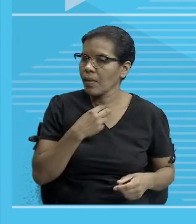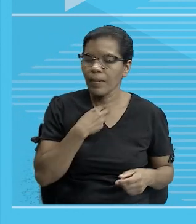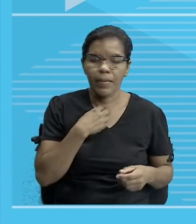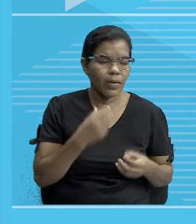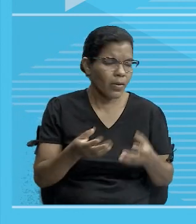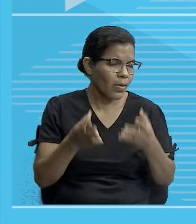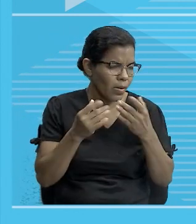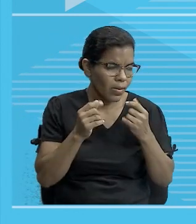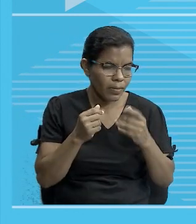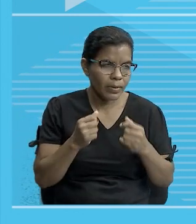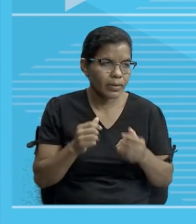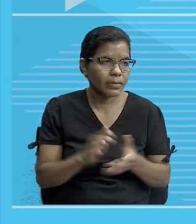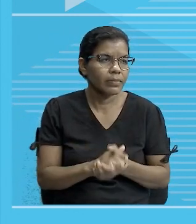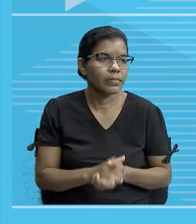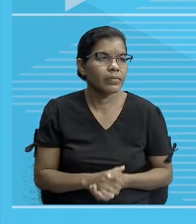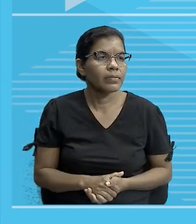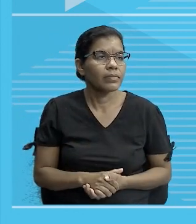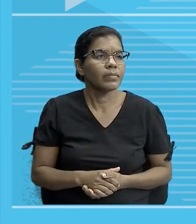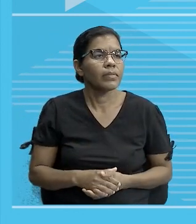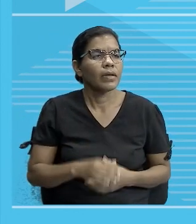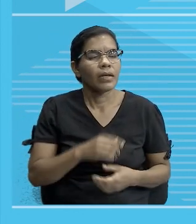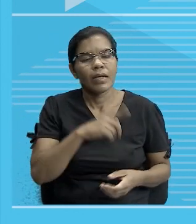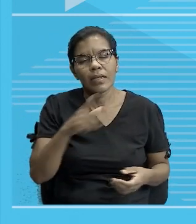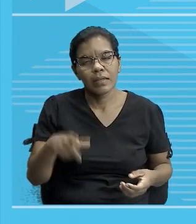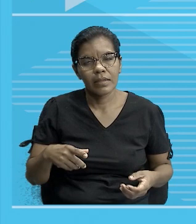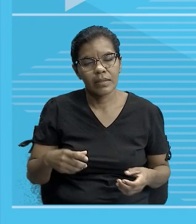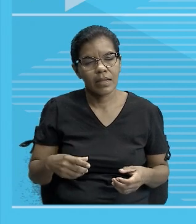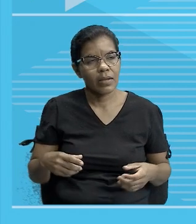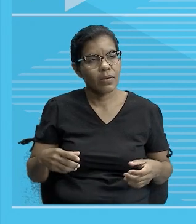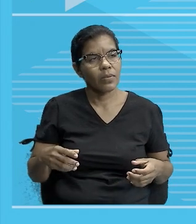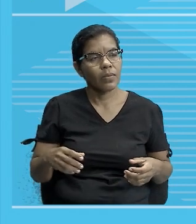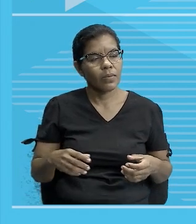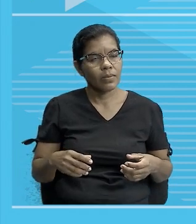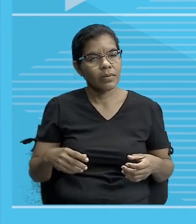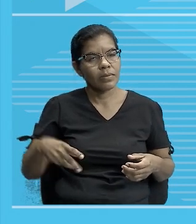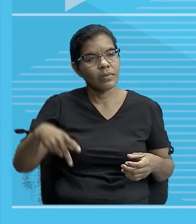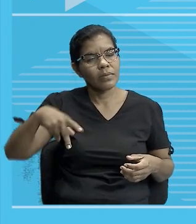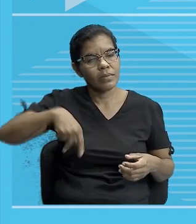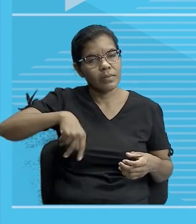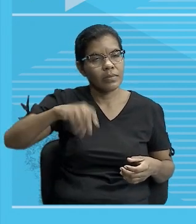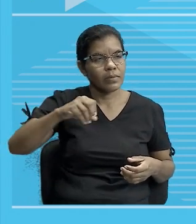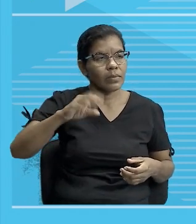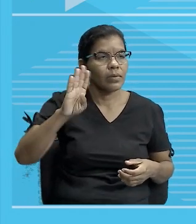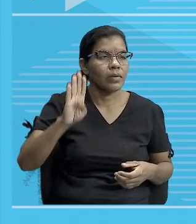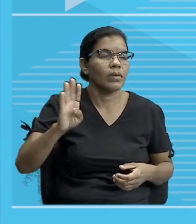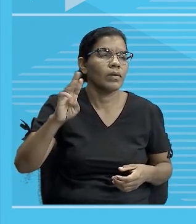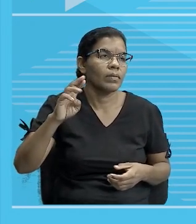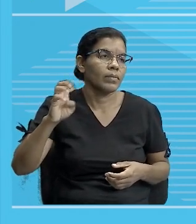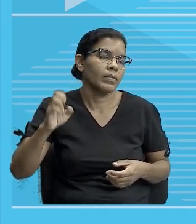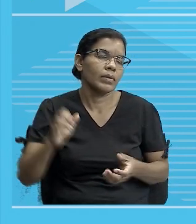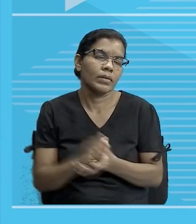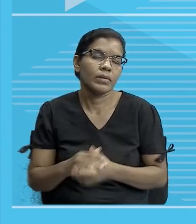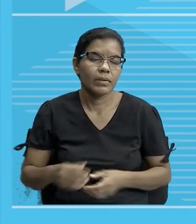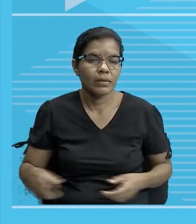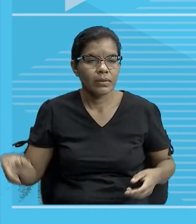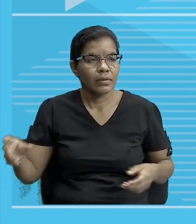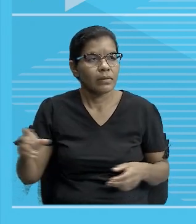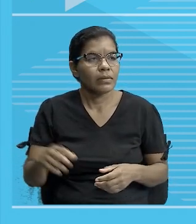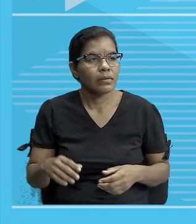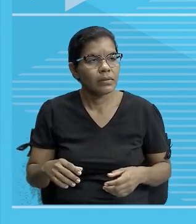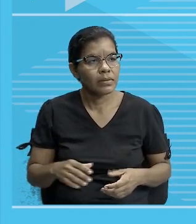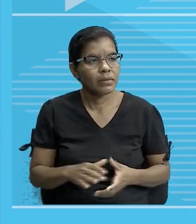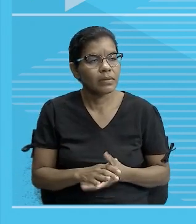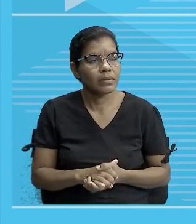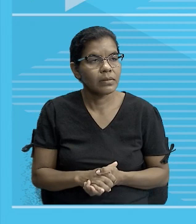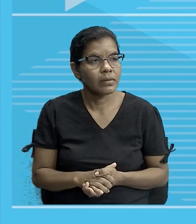Ah, papai. Aqui está o nobre agora, ó. Aqui está o nobre, assentado em quem? No padre.